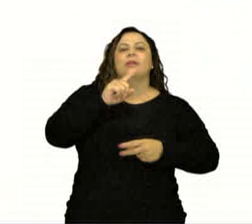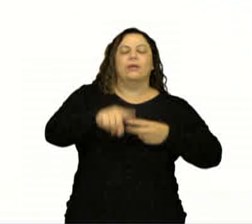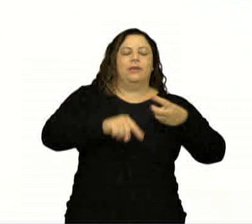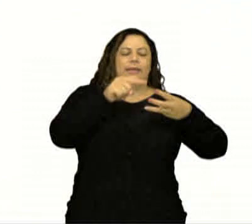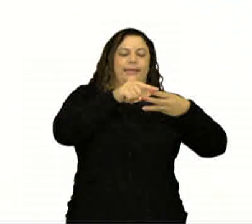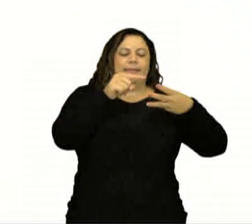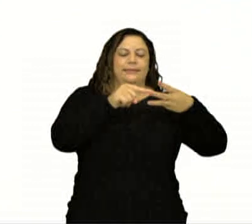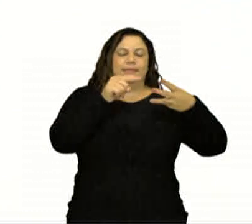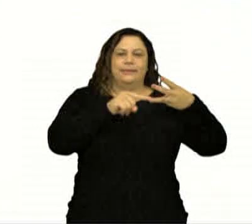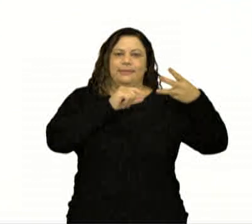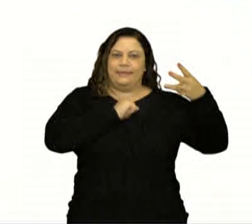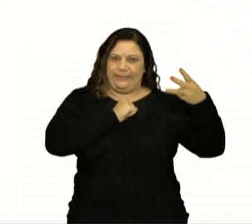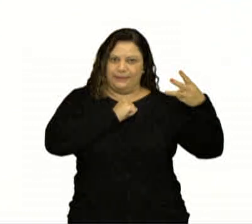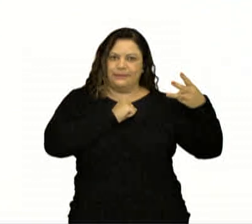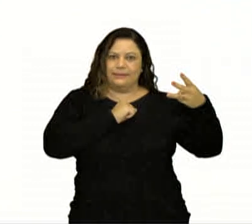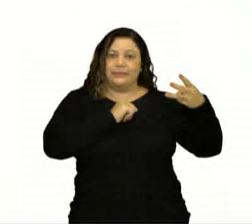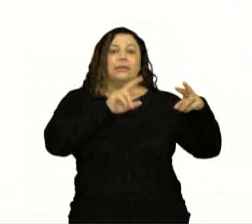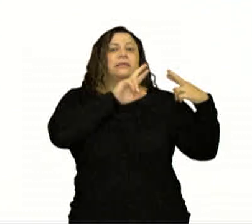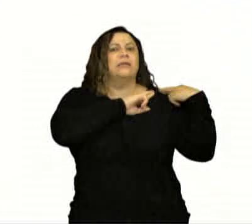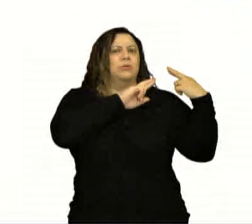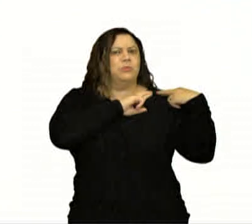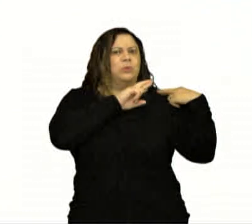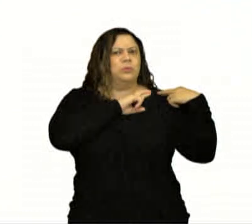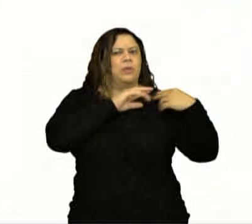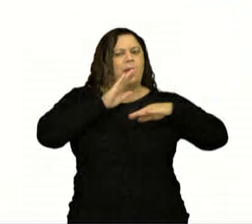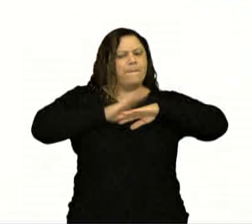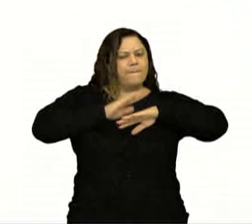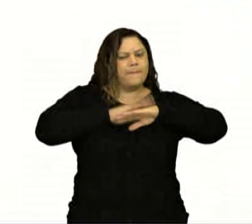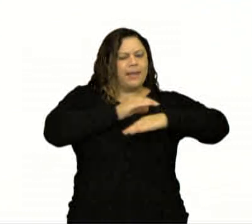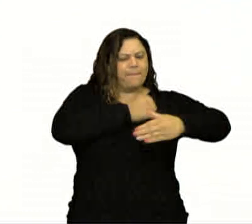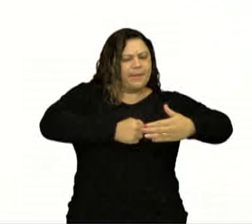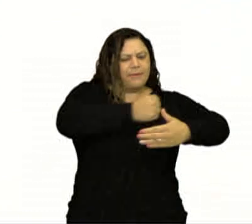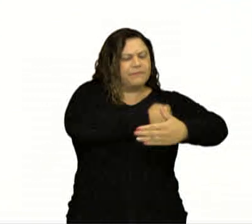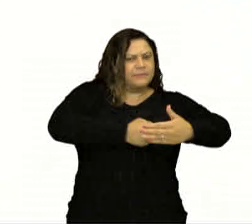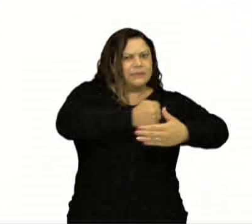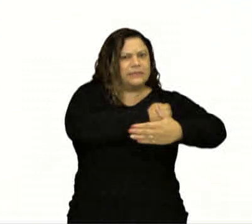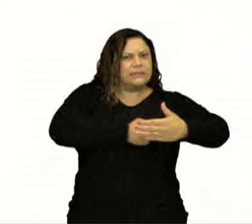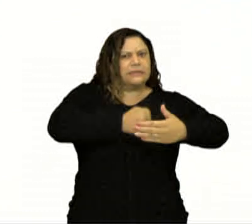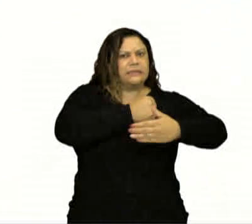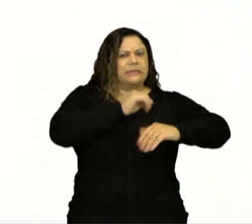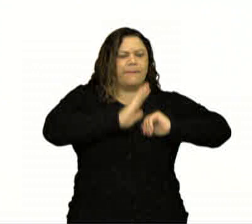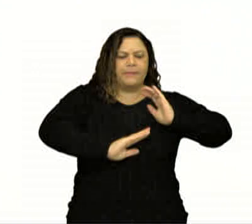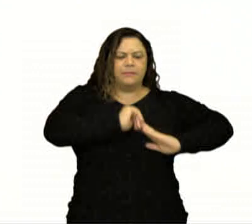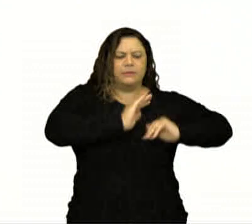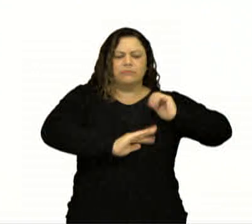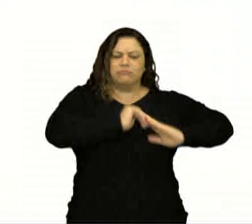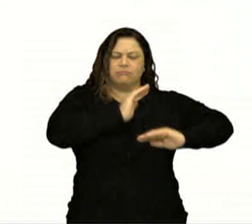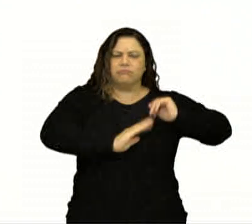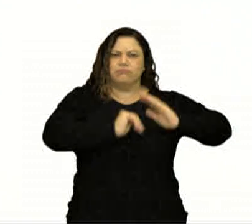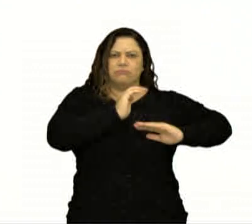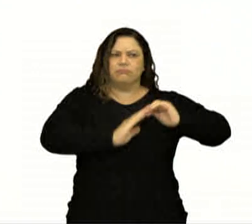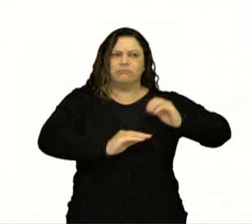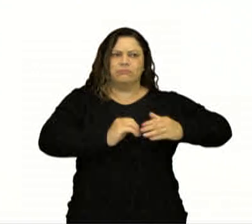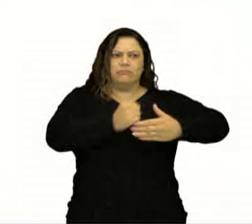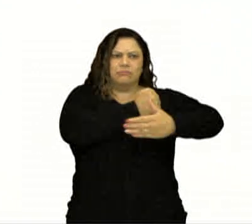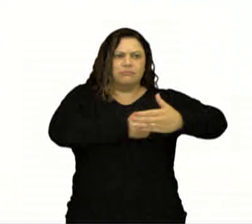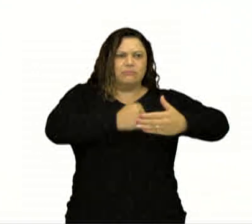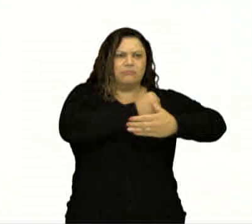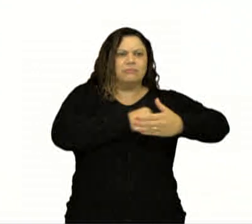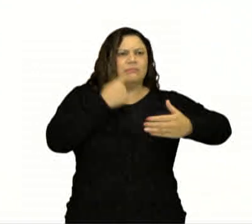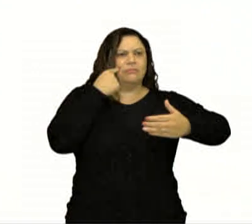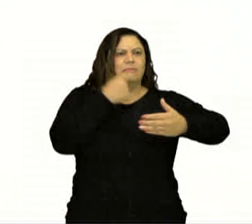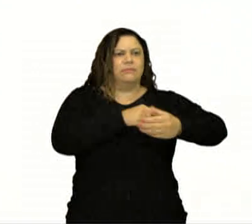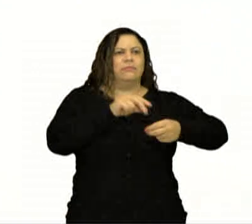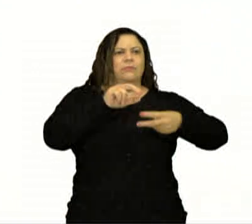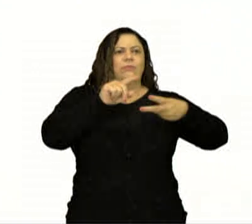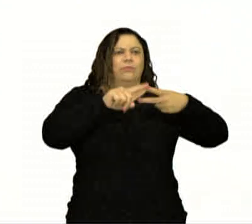RNA transportador são responsáveis pela produção dessa receita. Eles que vão, na prática, realizar aquilo que está determinado aqui